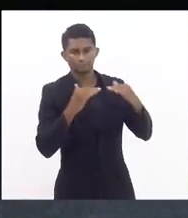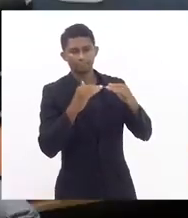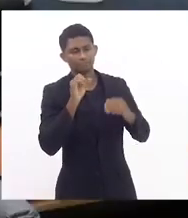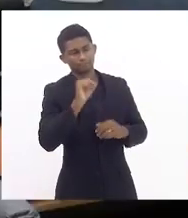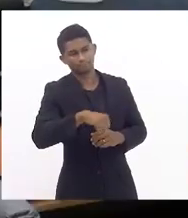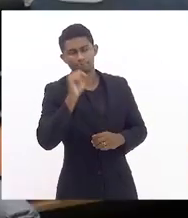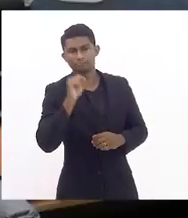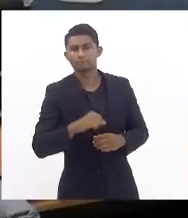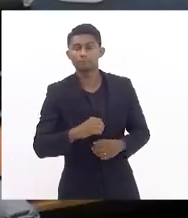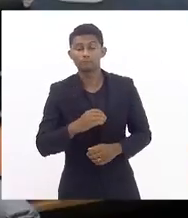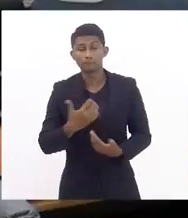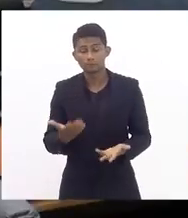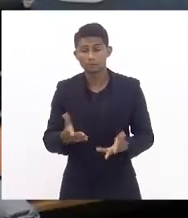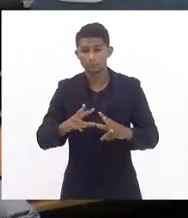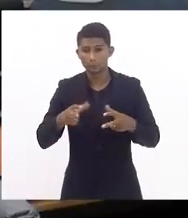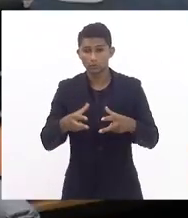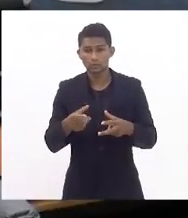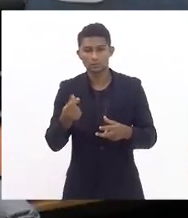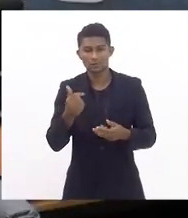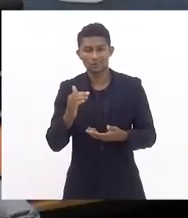de Economia, deputado Valdeir Carneiro.